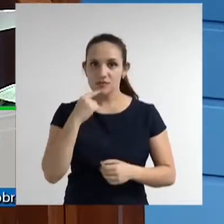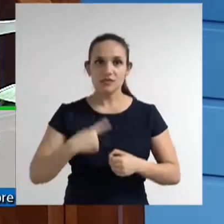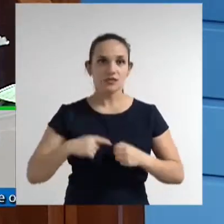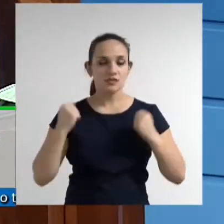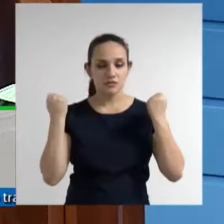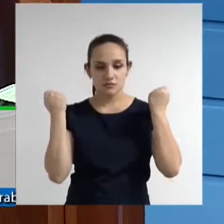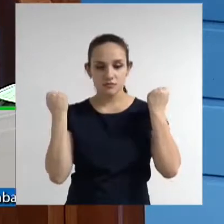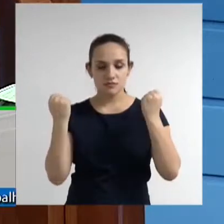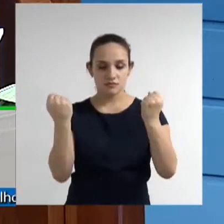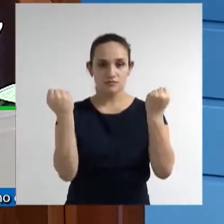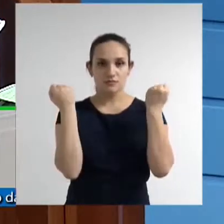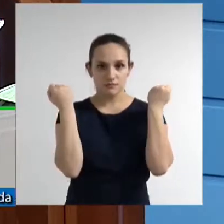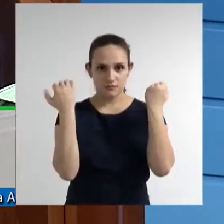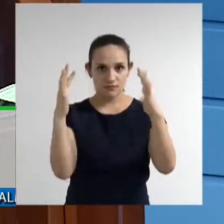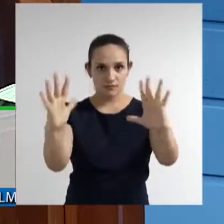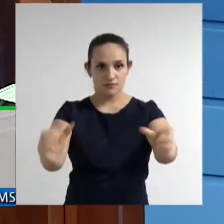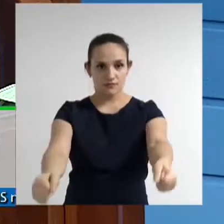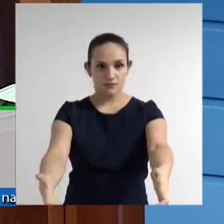exemplo.